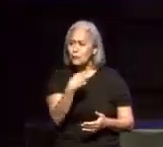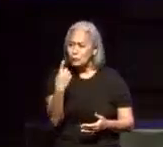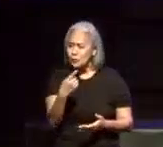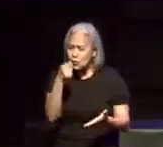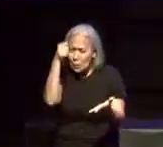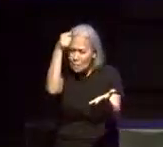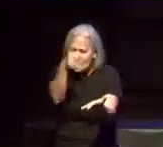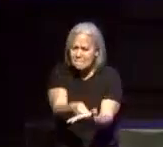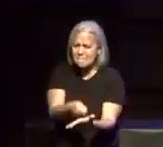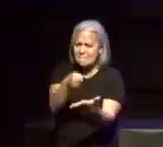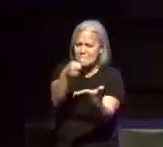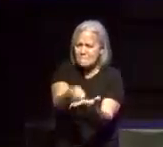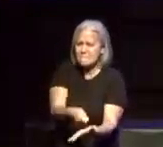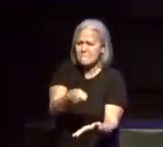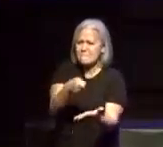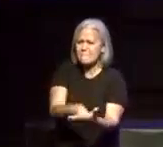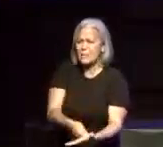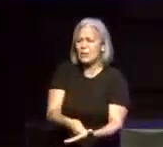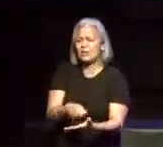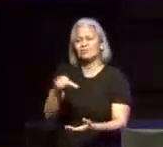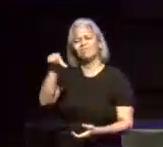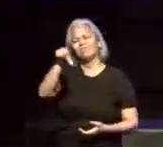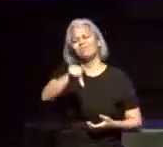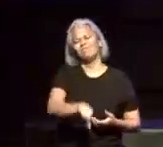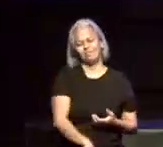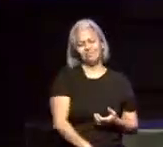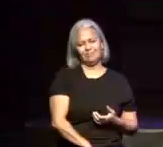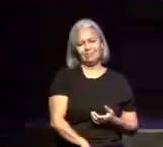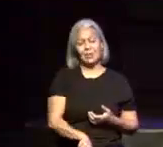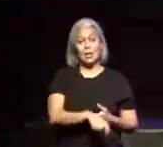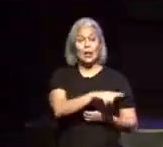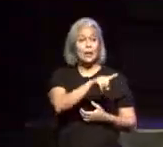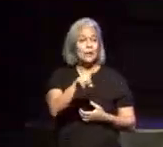você pode vencer o argumento, você pode vencer a briga, entre aspas,